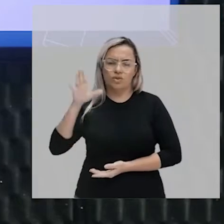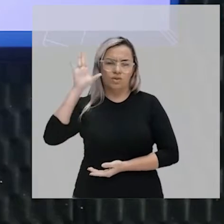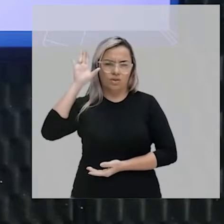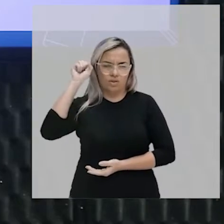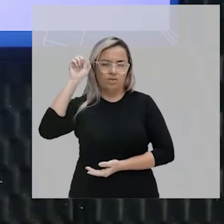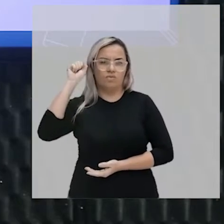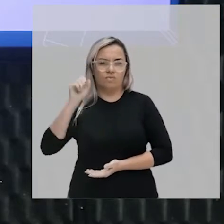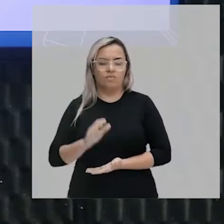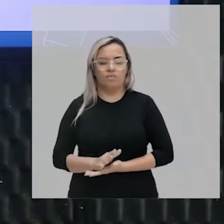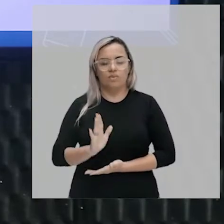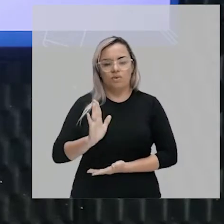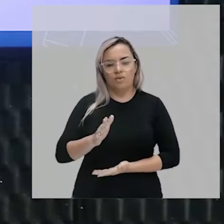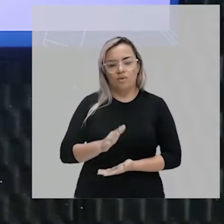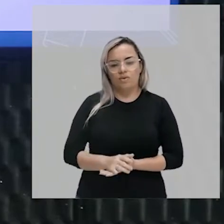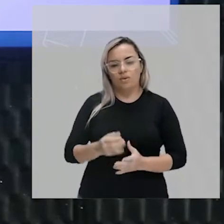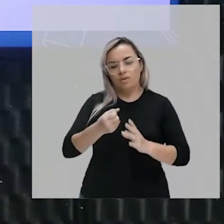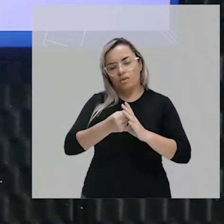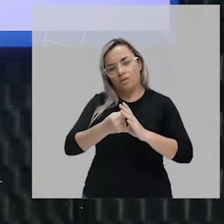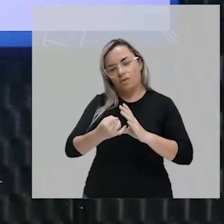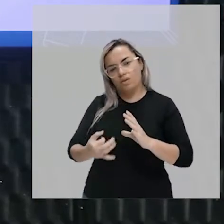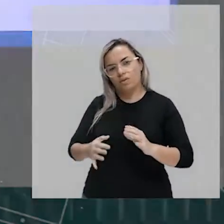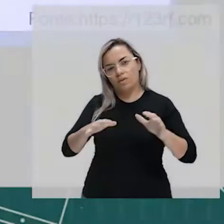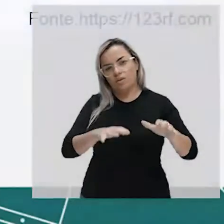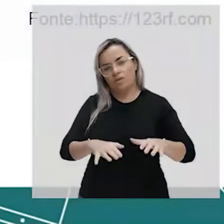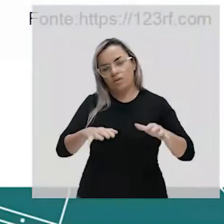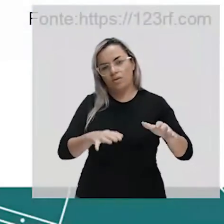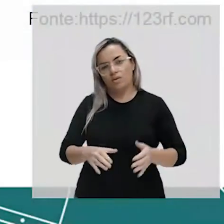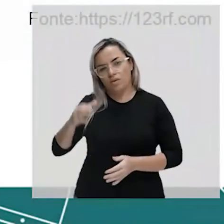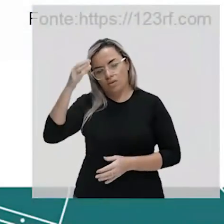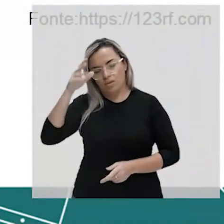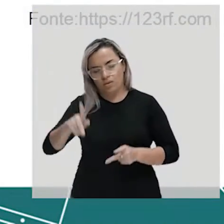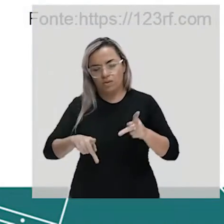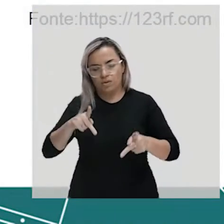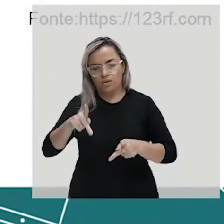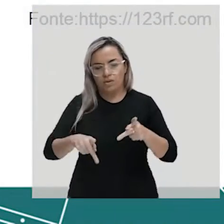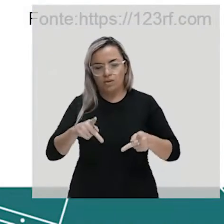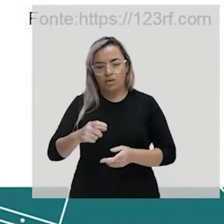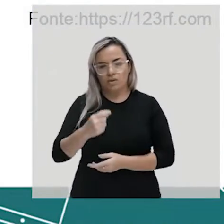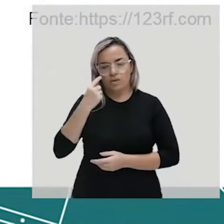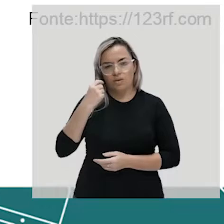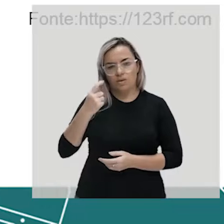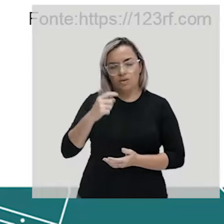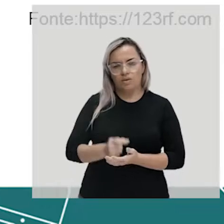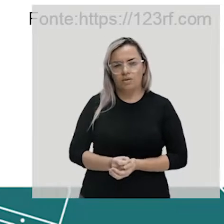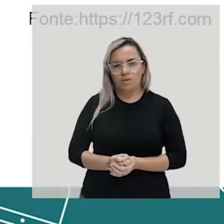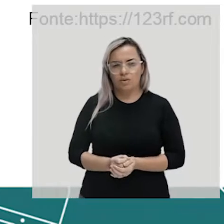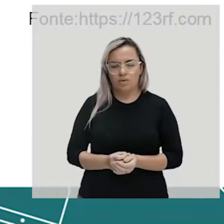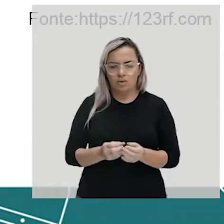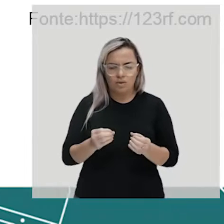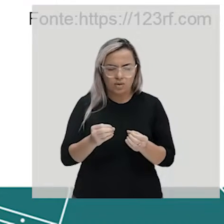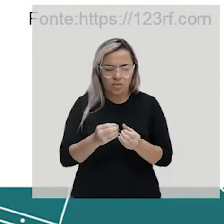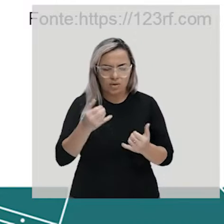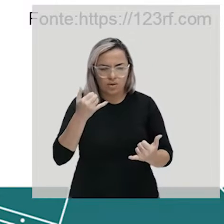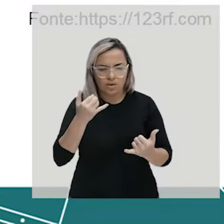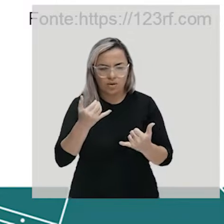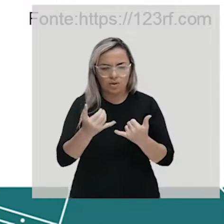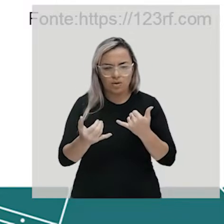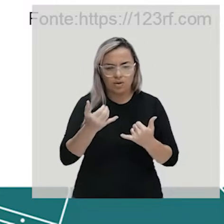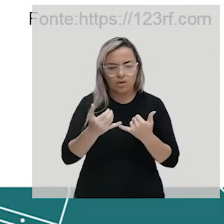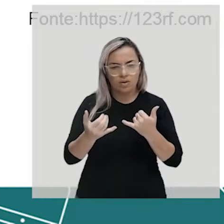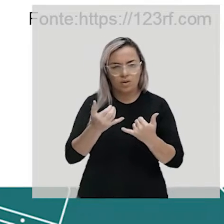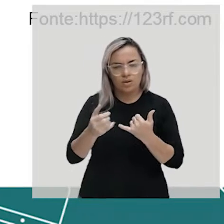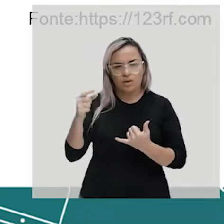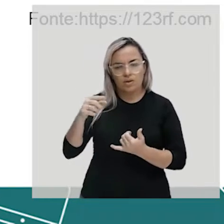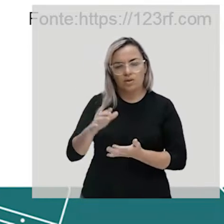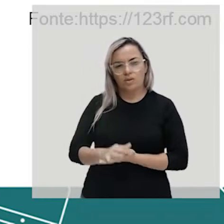porque quando a gente fala desses fatos Às vezes você associa ou você se aproxima de certas concepções estereotipados o